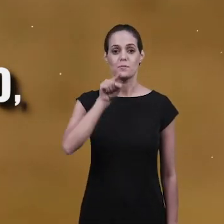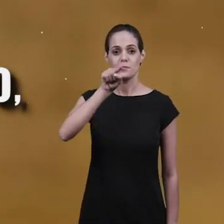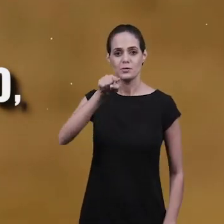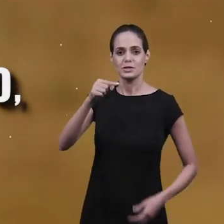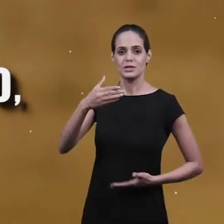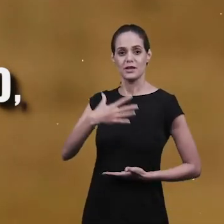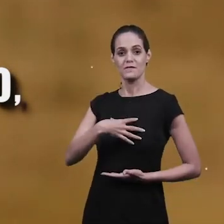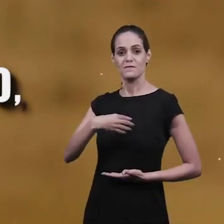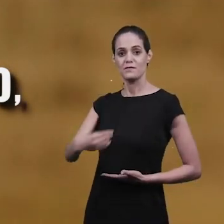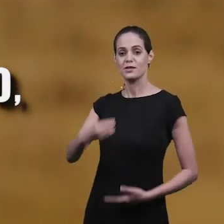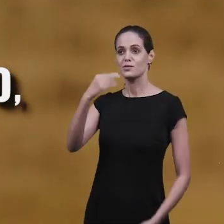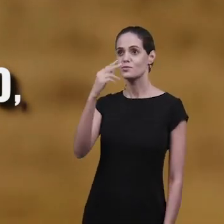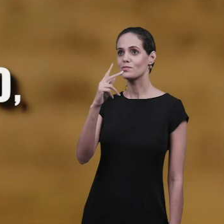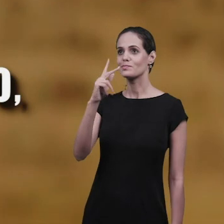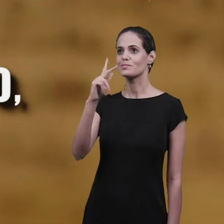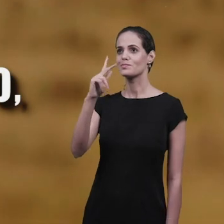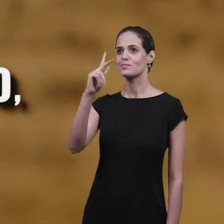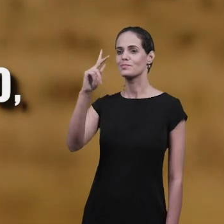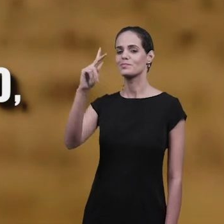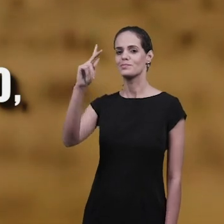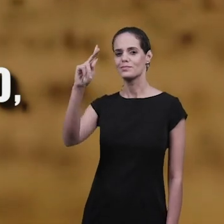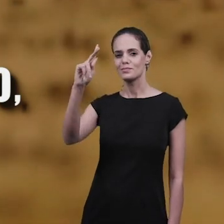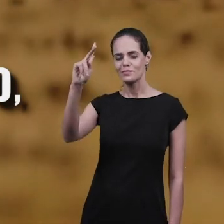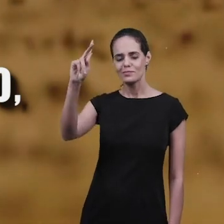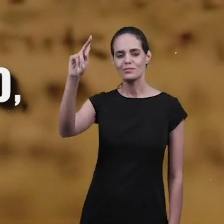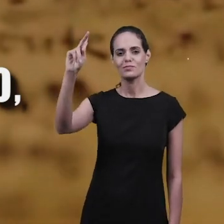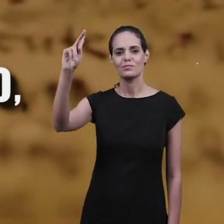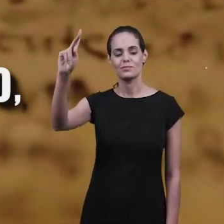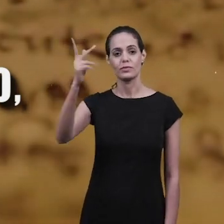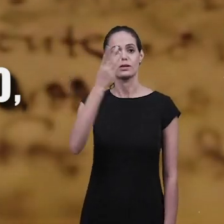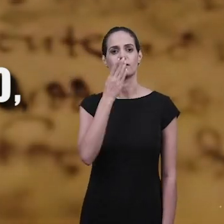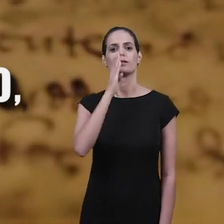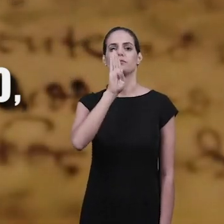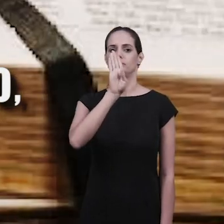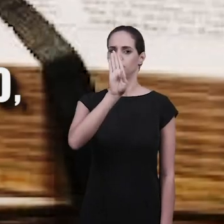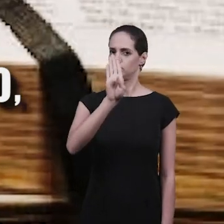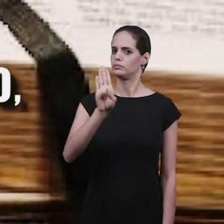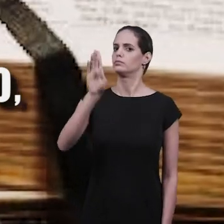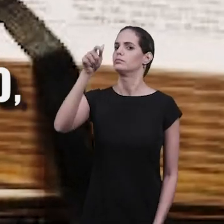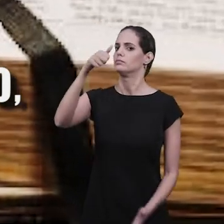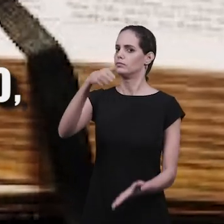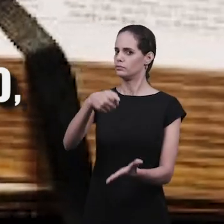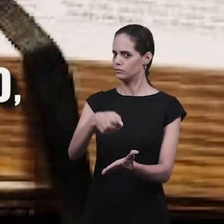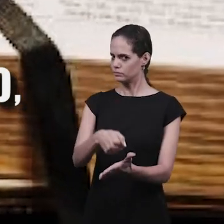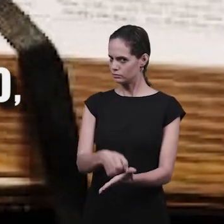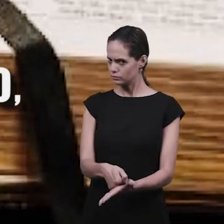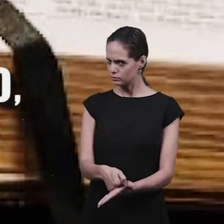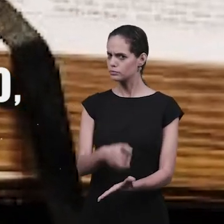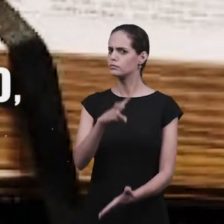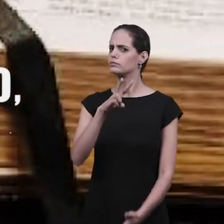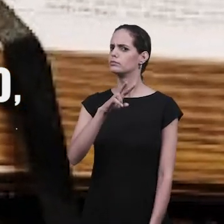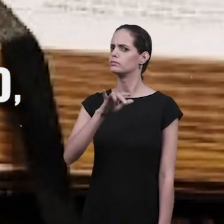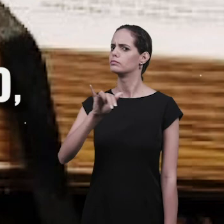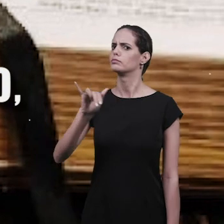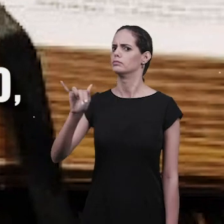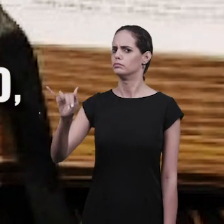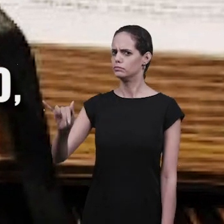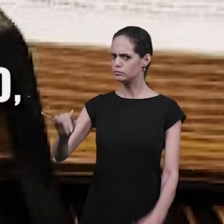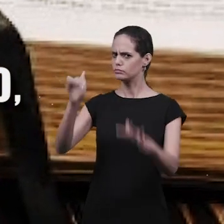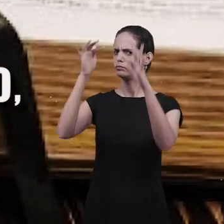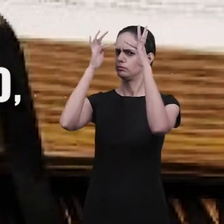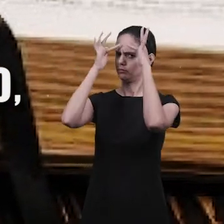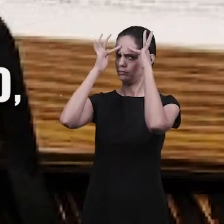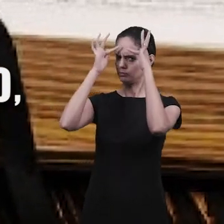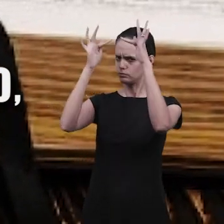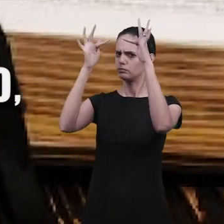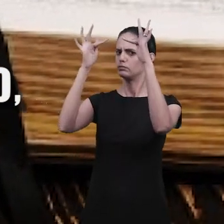Deus. E ele será meu filho. Essas palavras